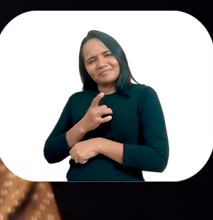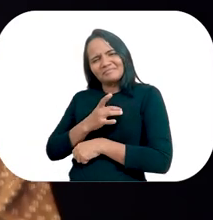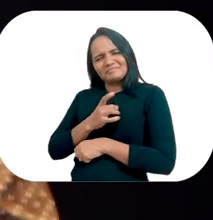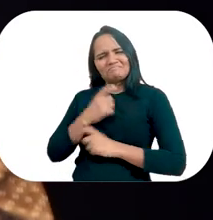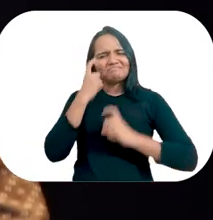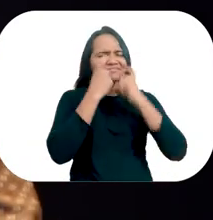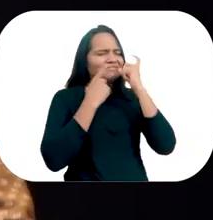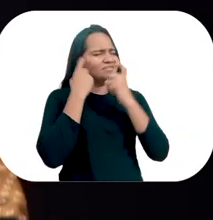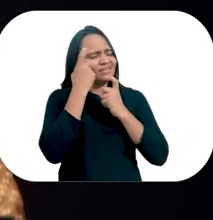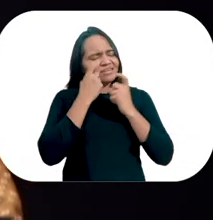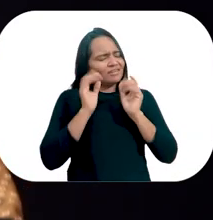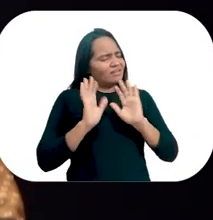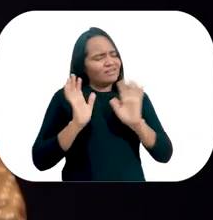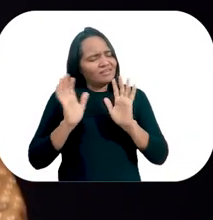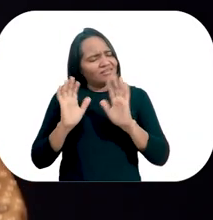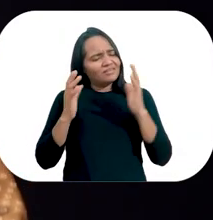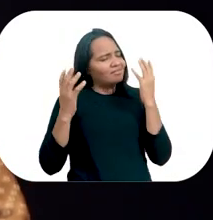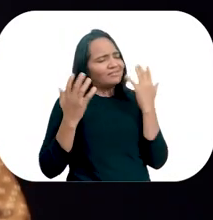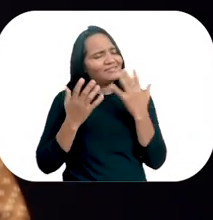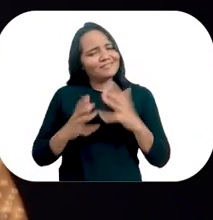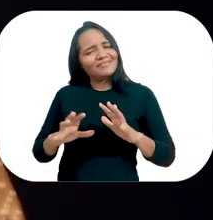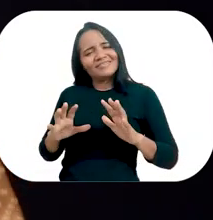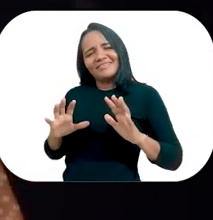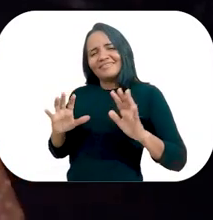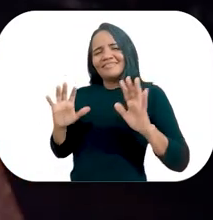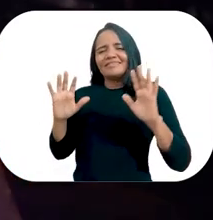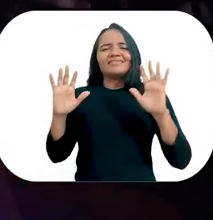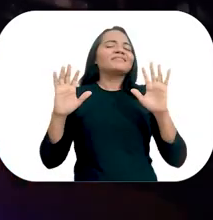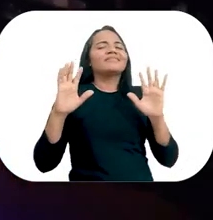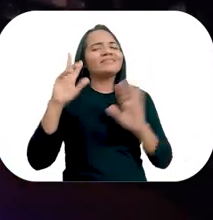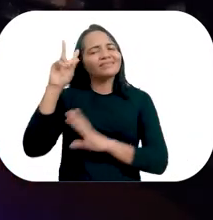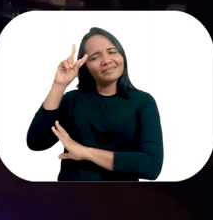acabando com o seu medo de não